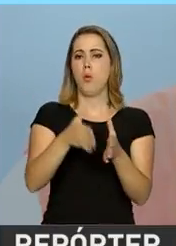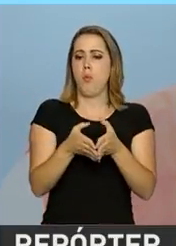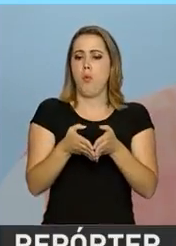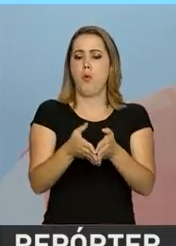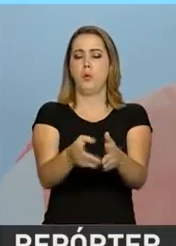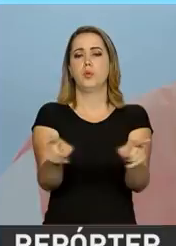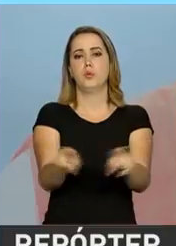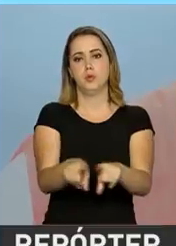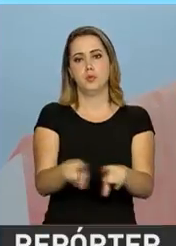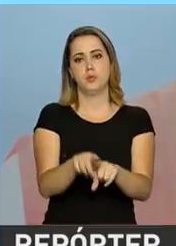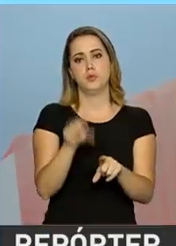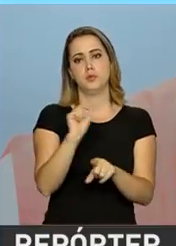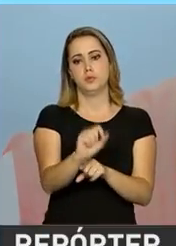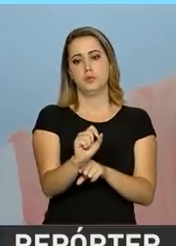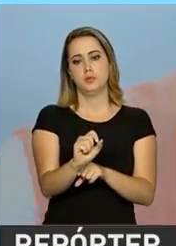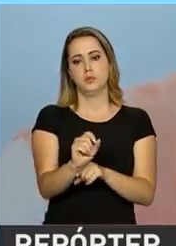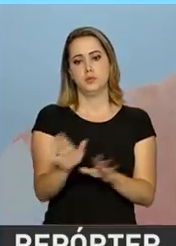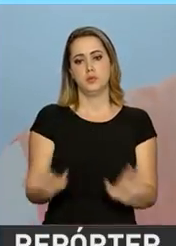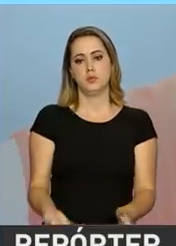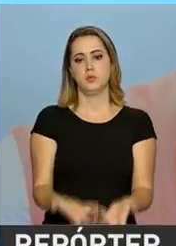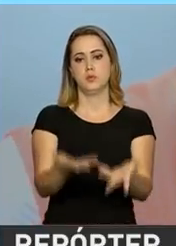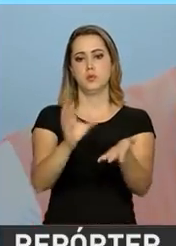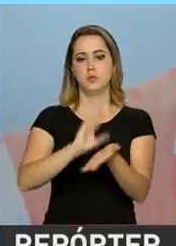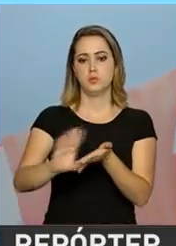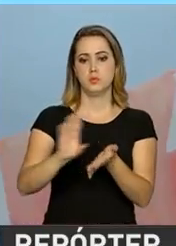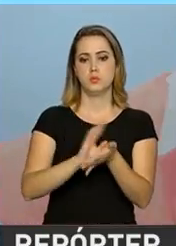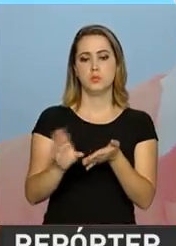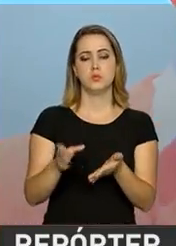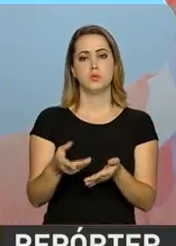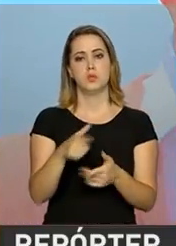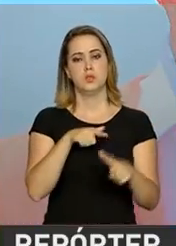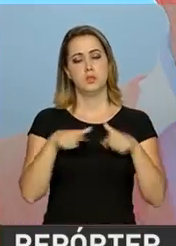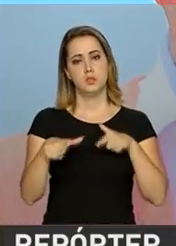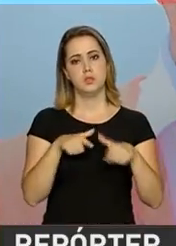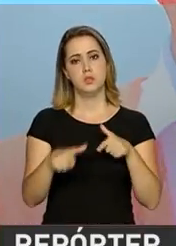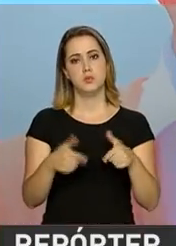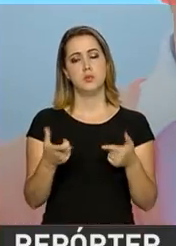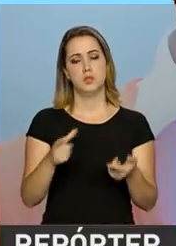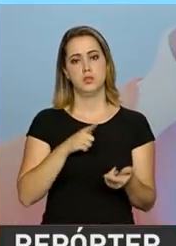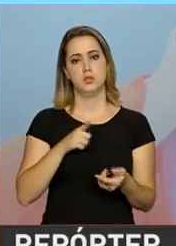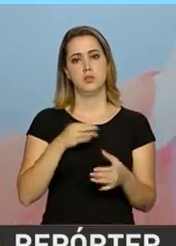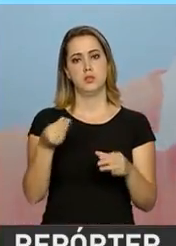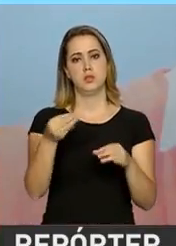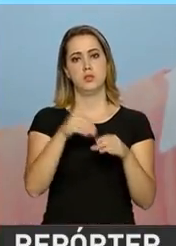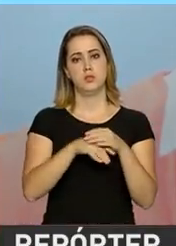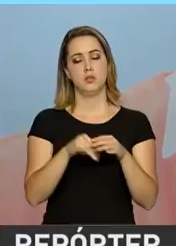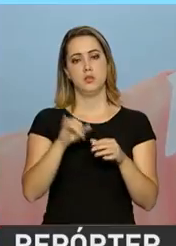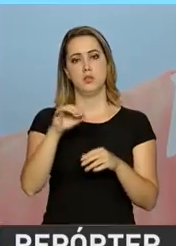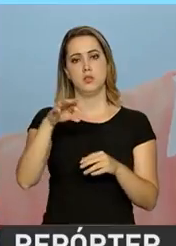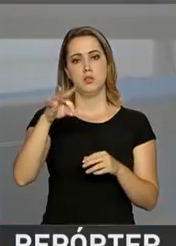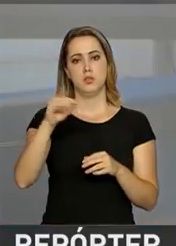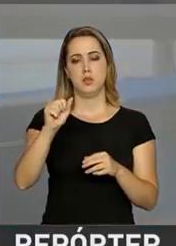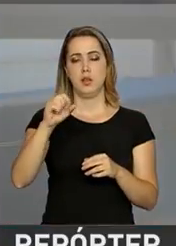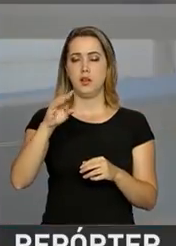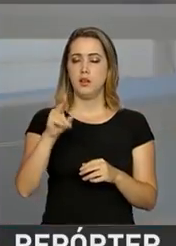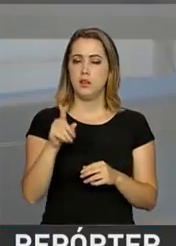e, consequentemente, gerar mais recursos, gerar mais emprego aqui dentro do porto de Itaqui e do estado do